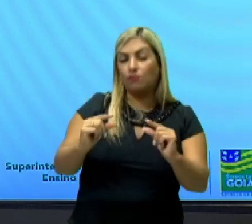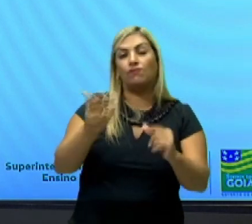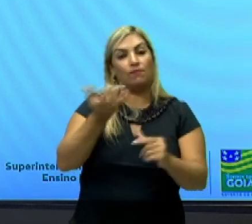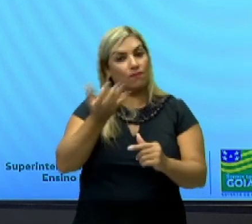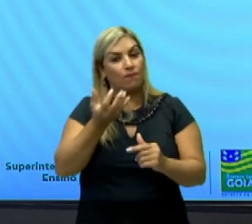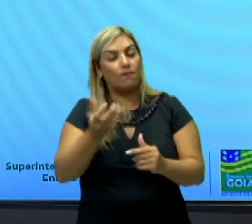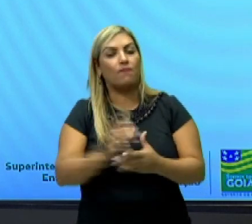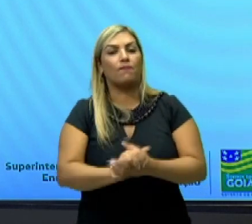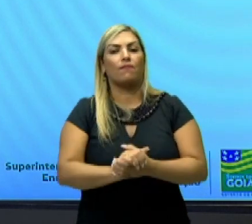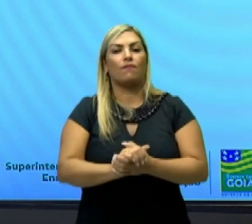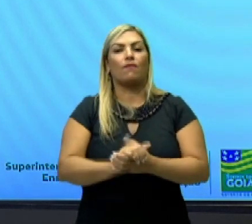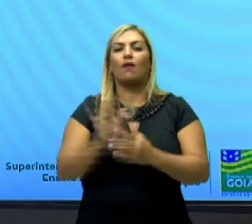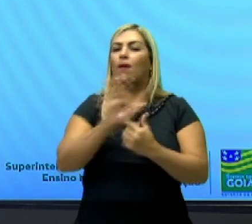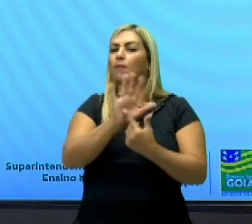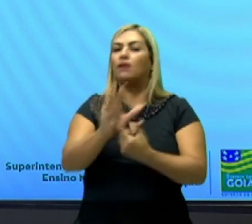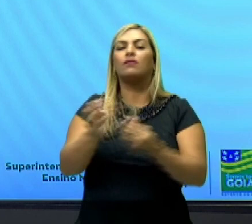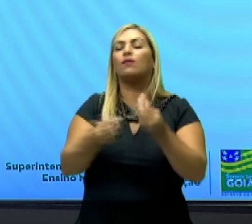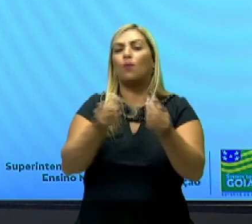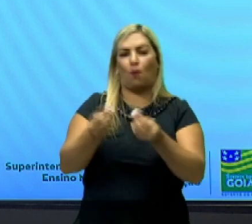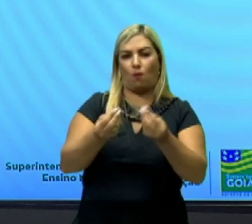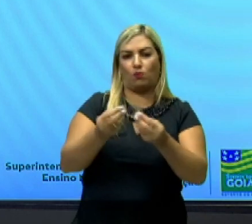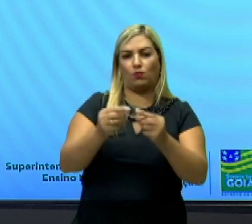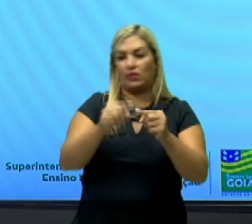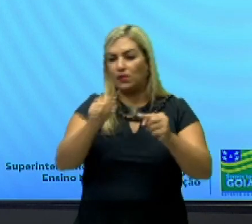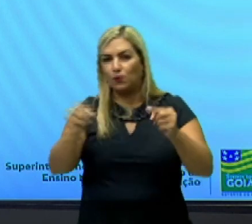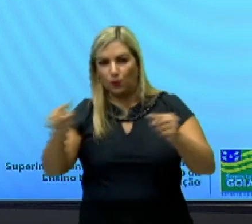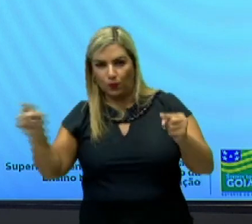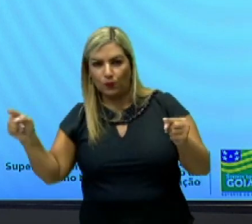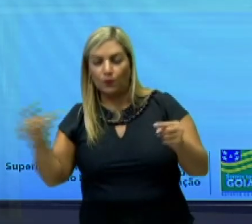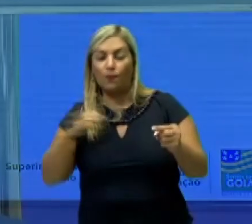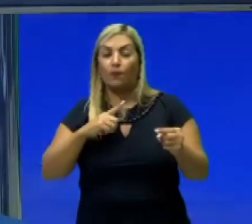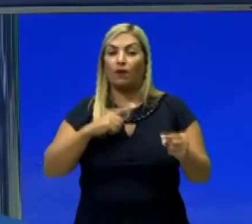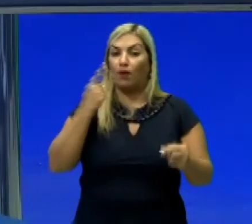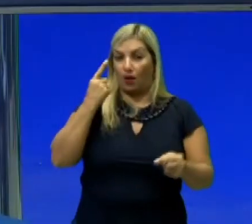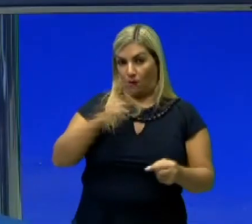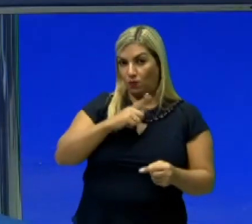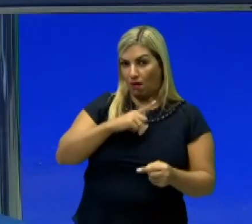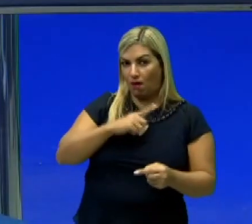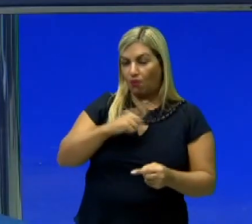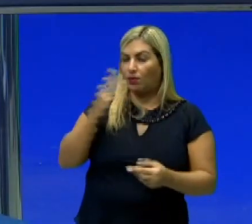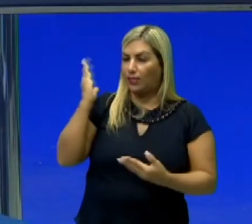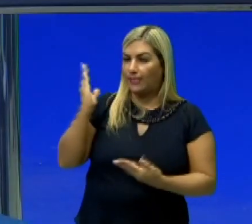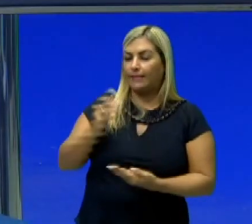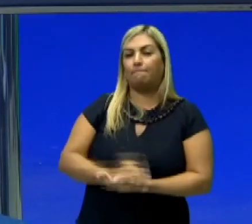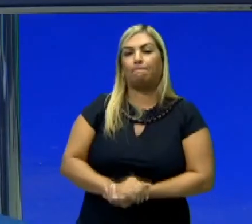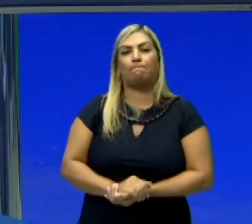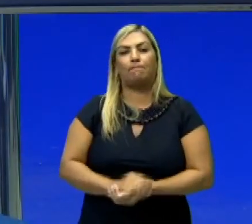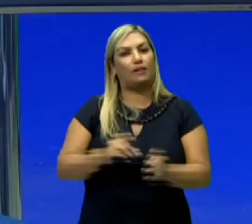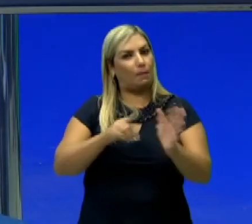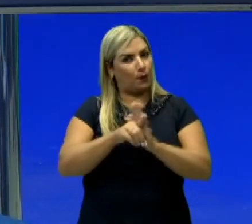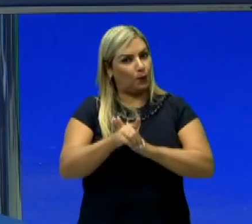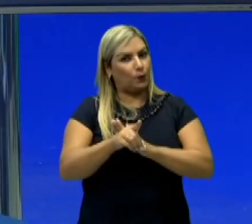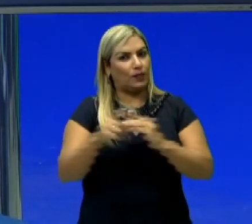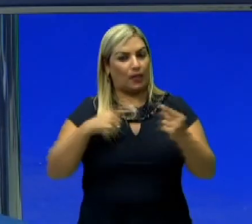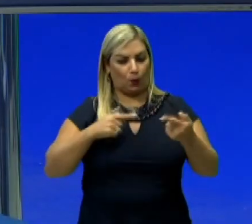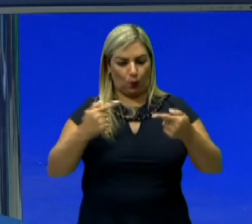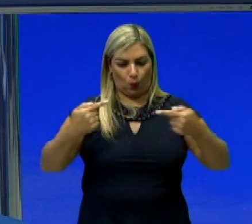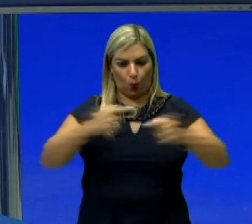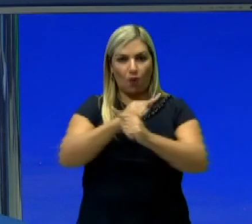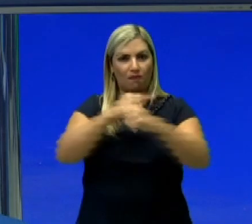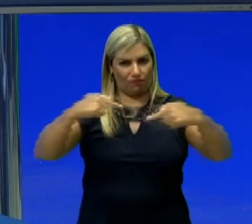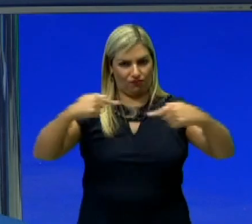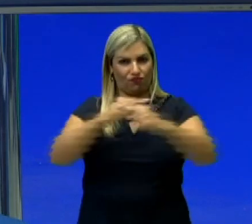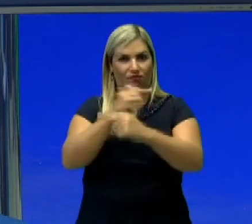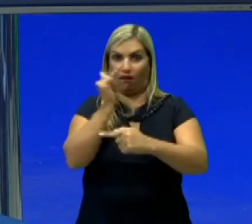intensidade. Se estabelece no seguinte circuito. Como eu tenho, nesse caso aqui, galera, a questão de corrente